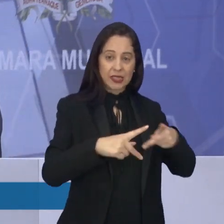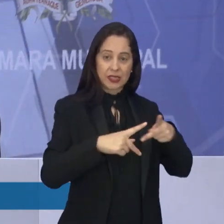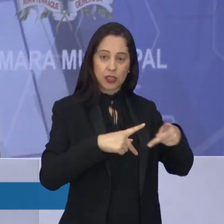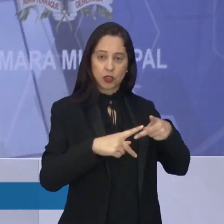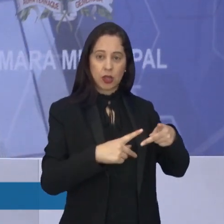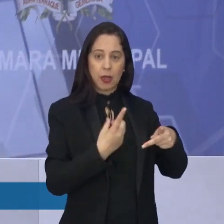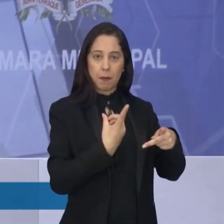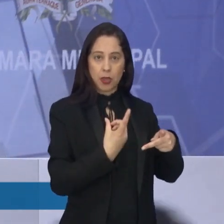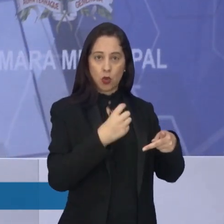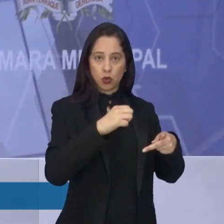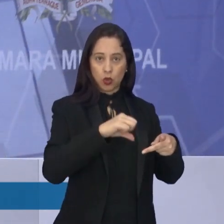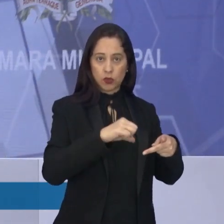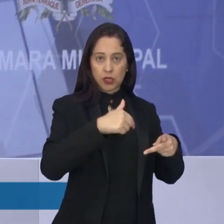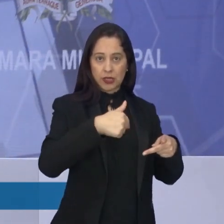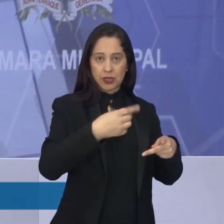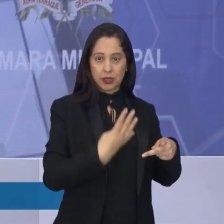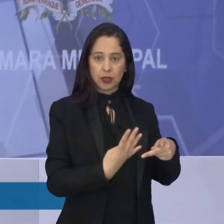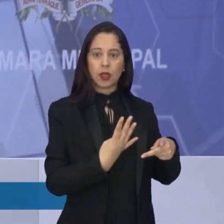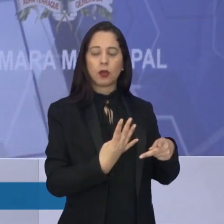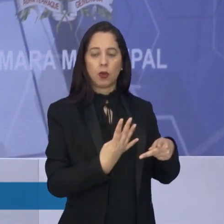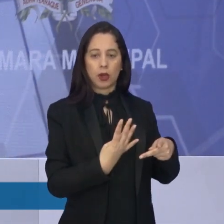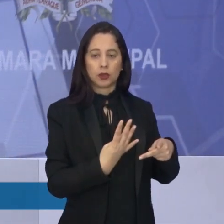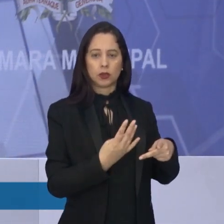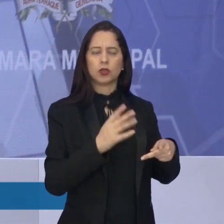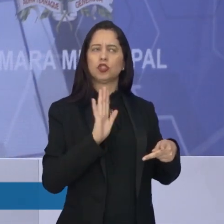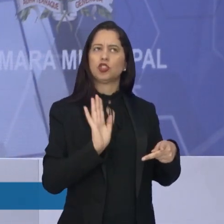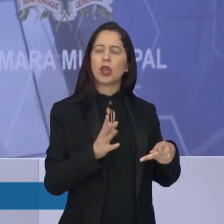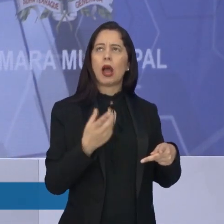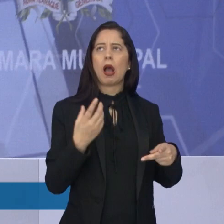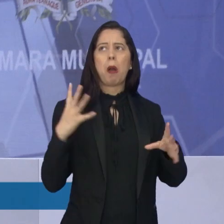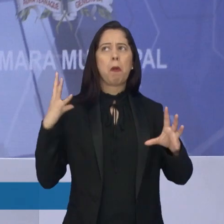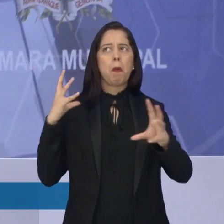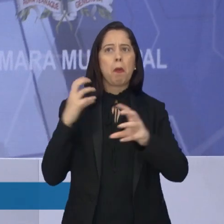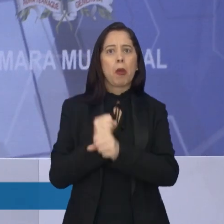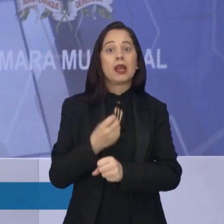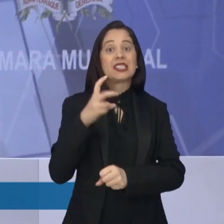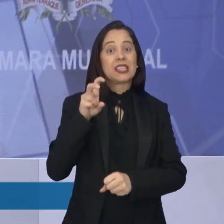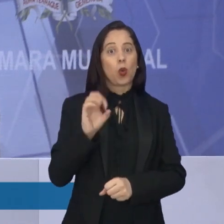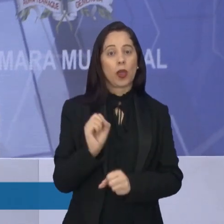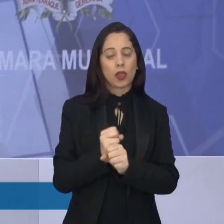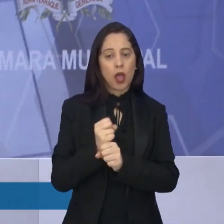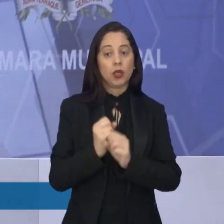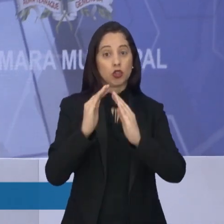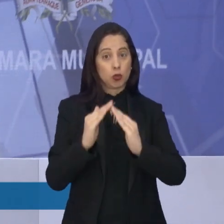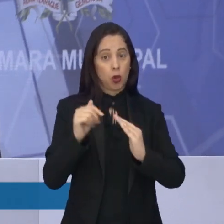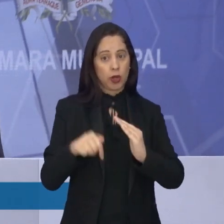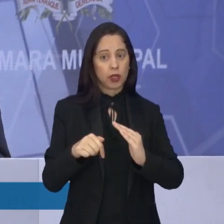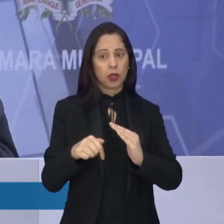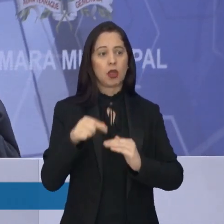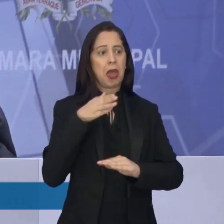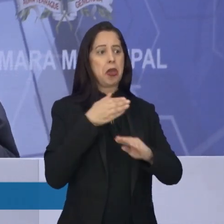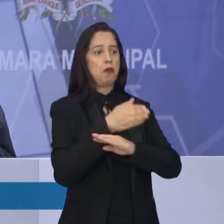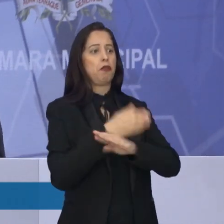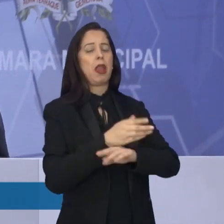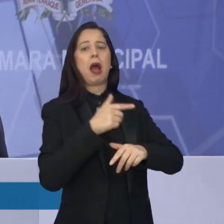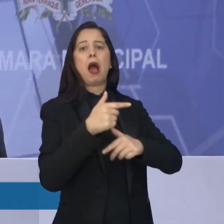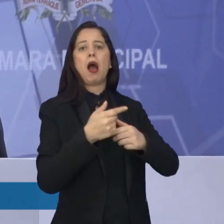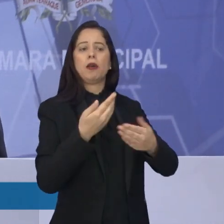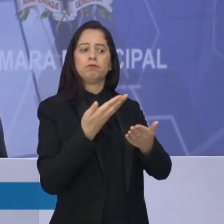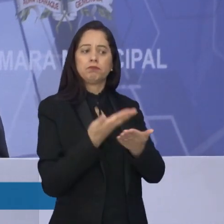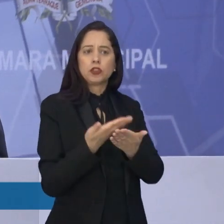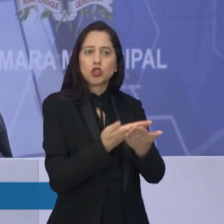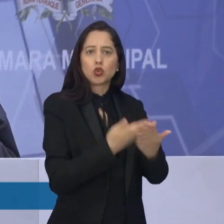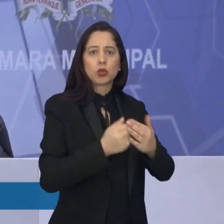dias de 1974, portanto, há quase exatos 50 anos. Fui direto para o ITA, nos primeiros dias tinha